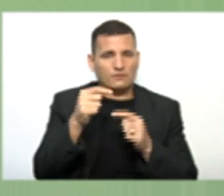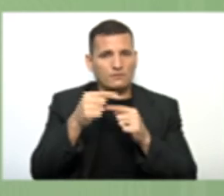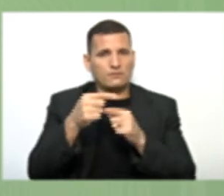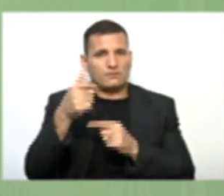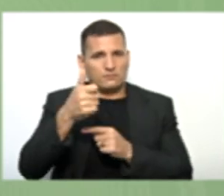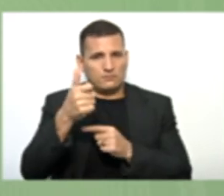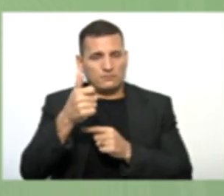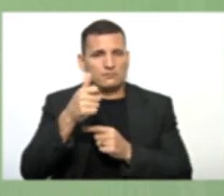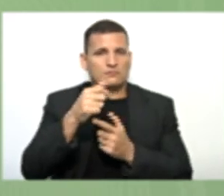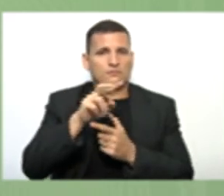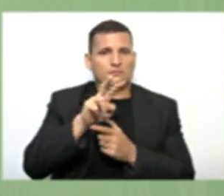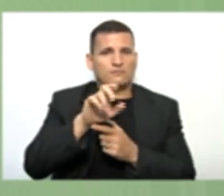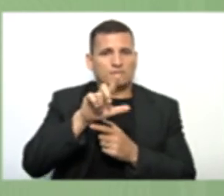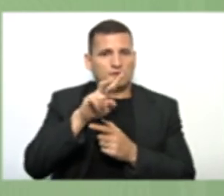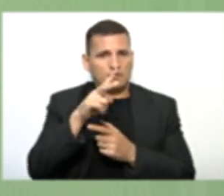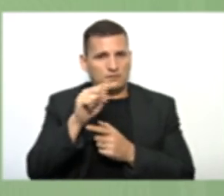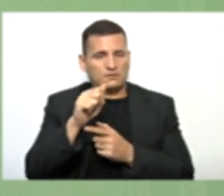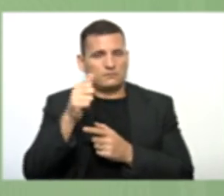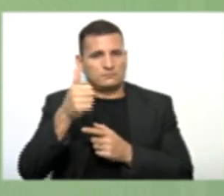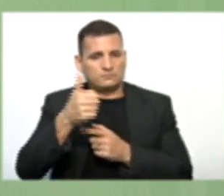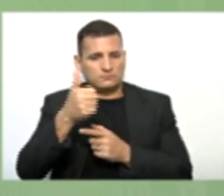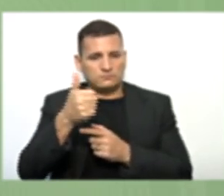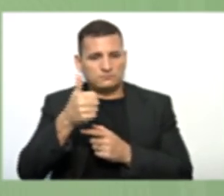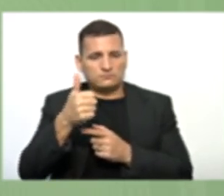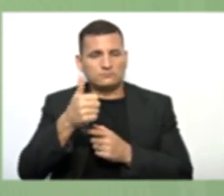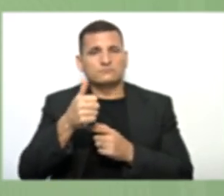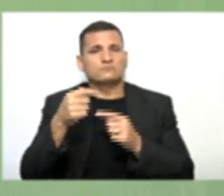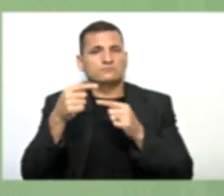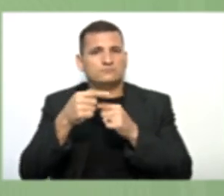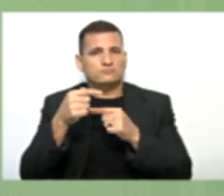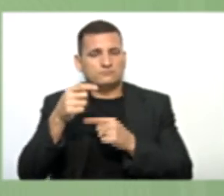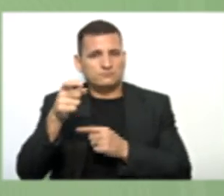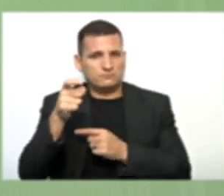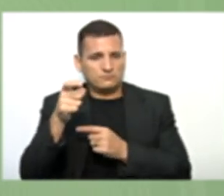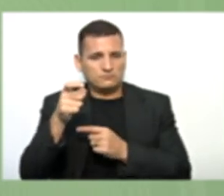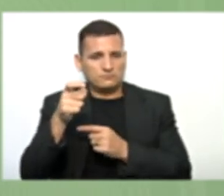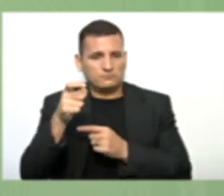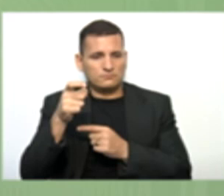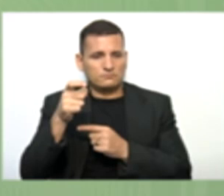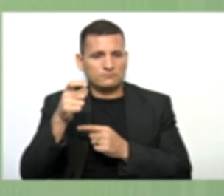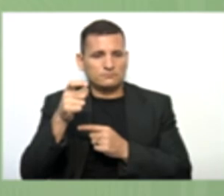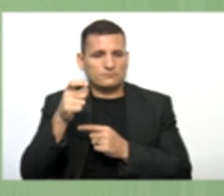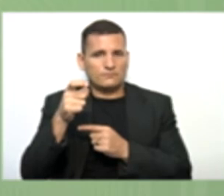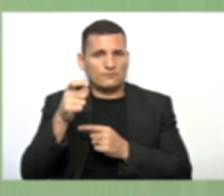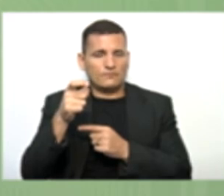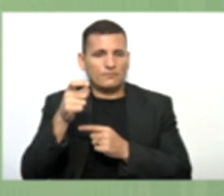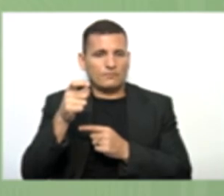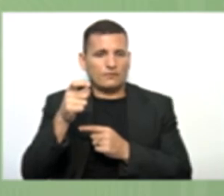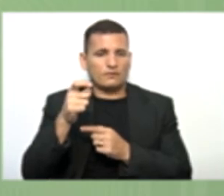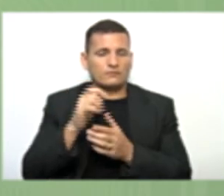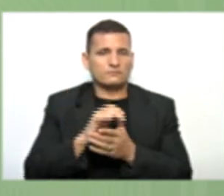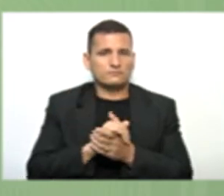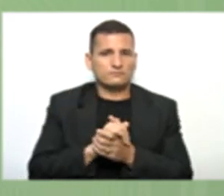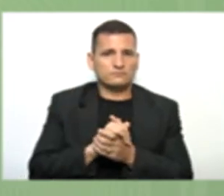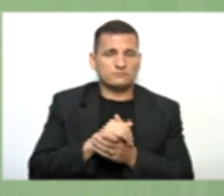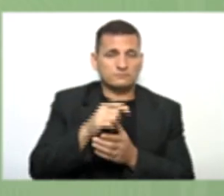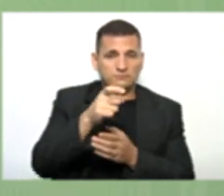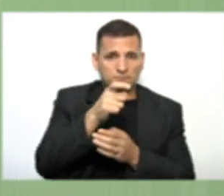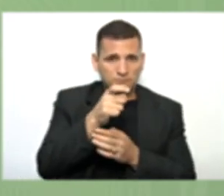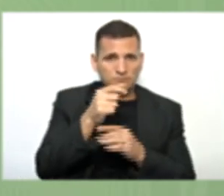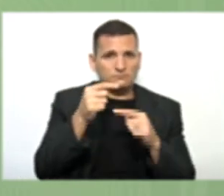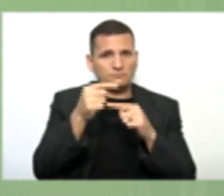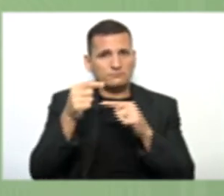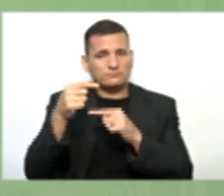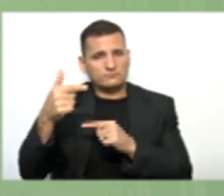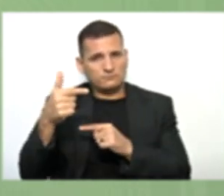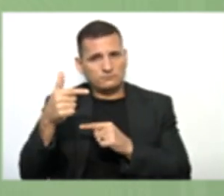minha velha 1, né, foi igual a 1, vai ser X. Mesma coisa para o 2. Posição do X foi igual a 2,